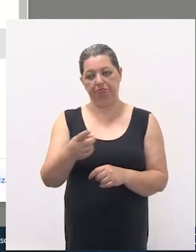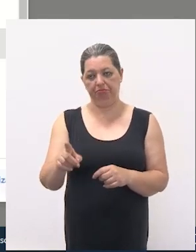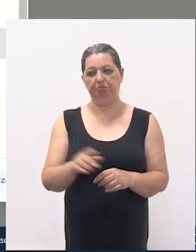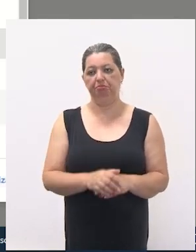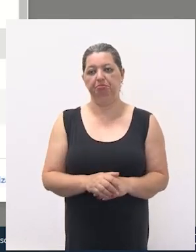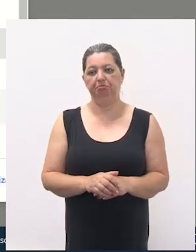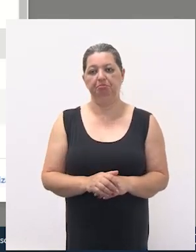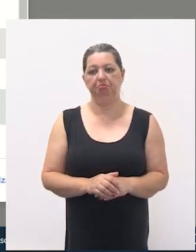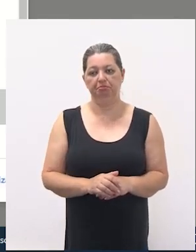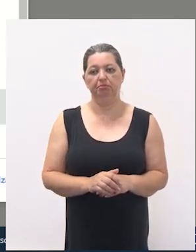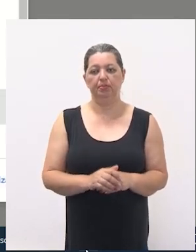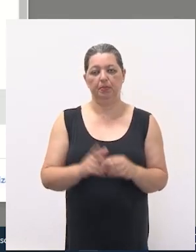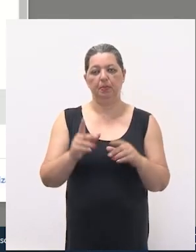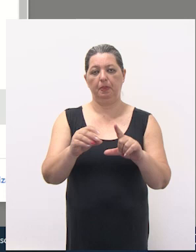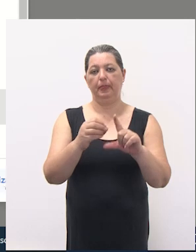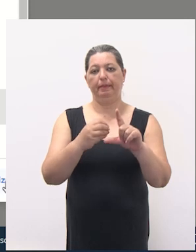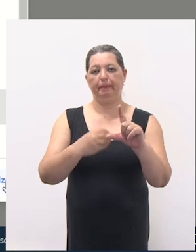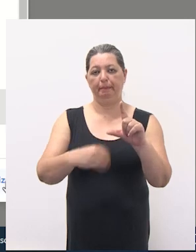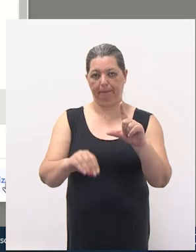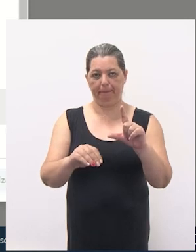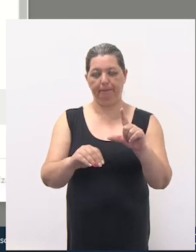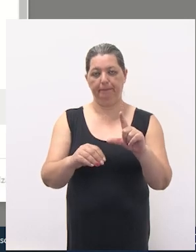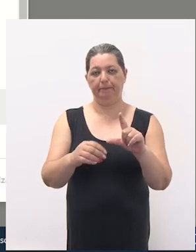repostar essa atividade aqui.